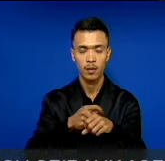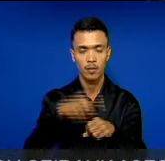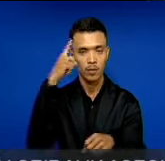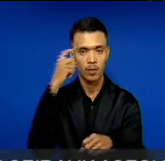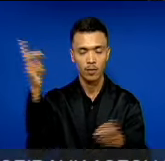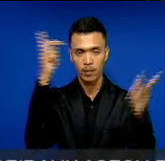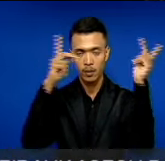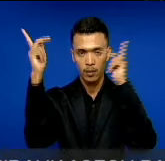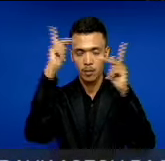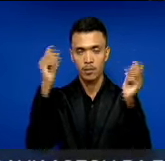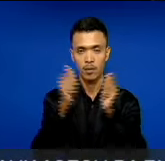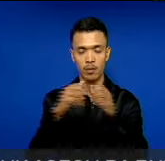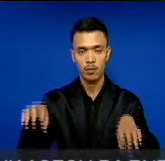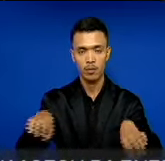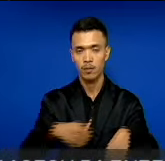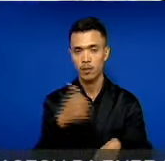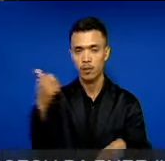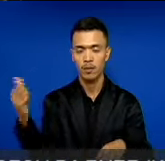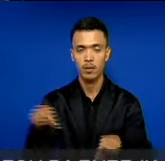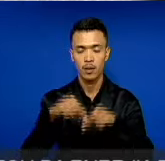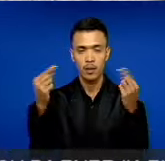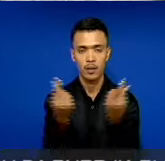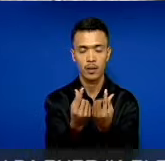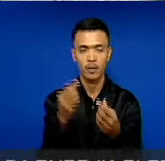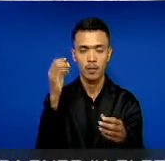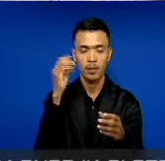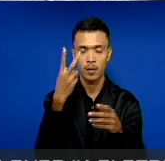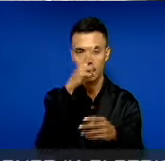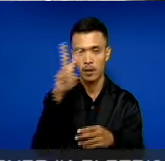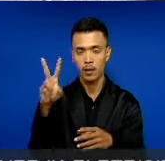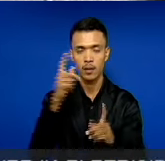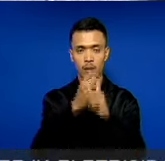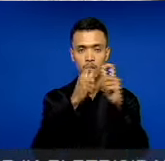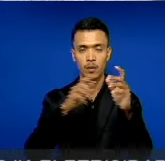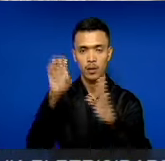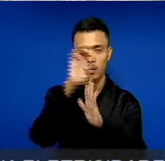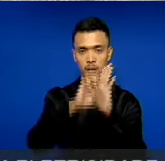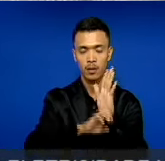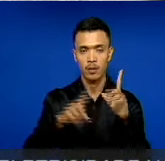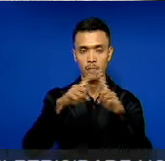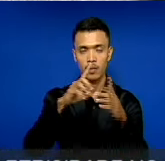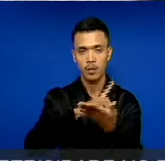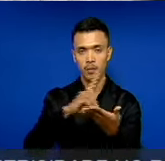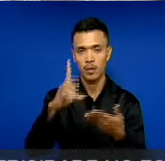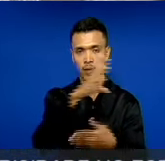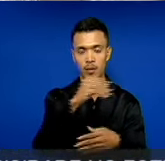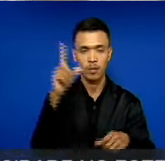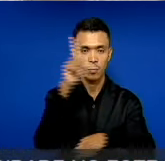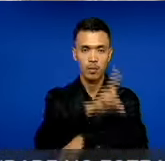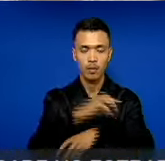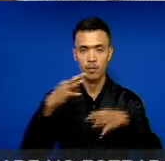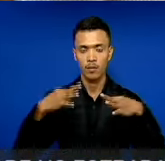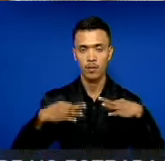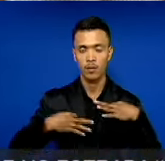selo. Entretanto, a equipa conjunta de Behalo Autostop para transporte estado e fim de semana no Loron Feriado, composto